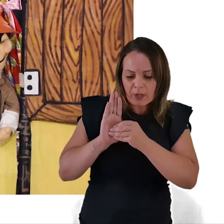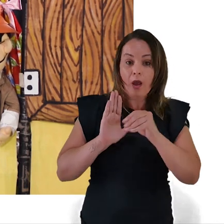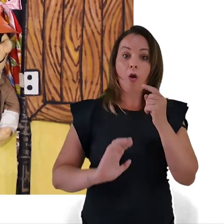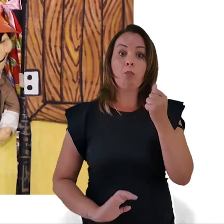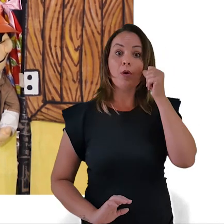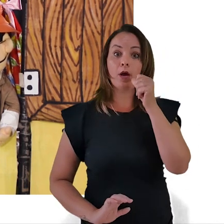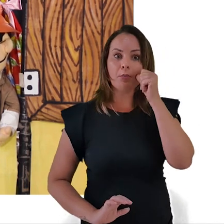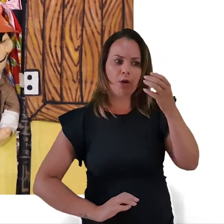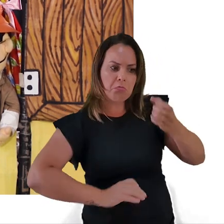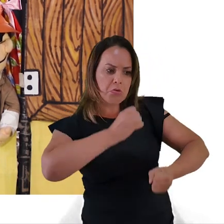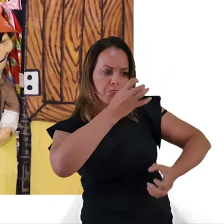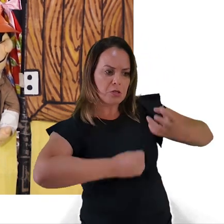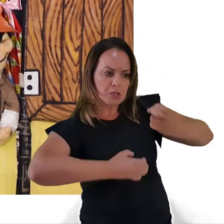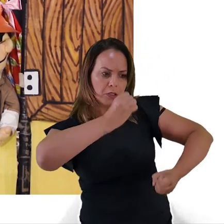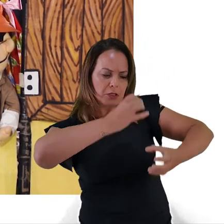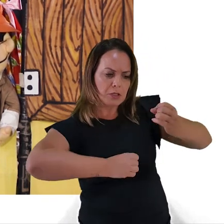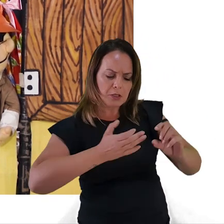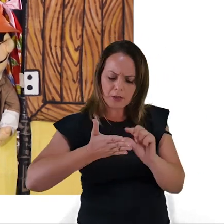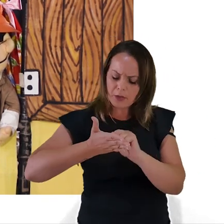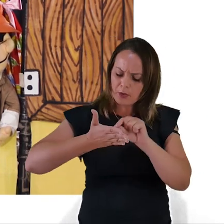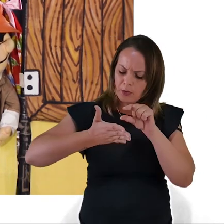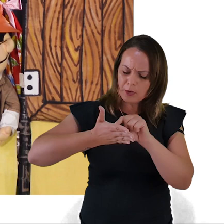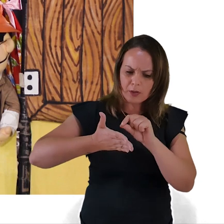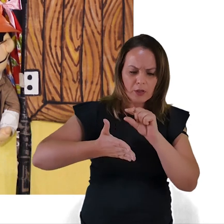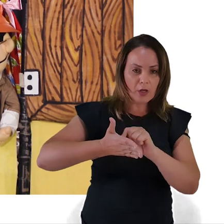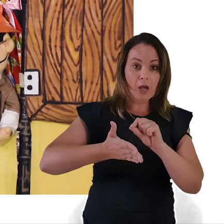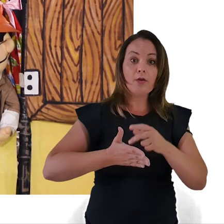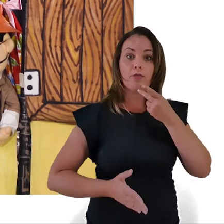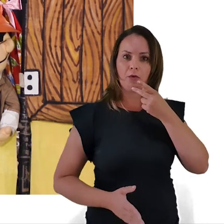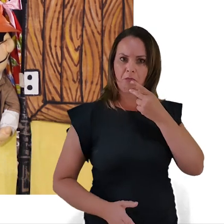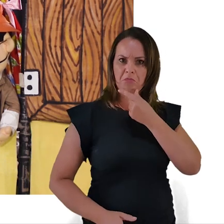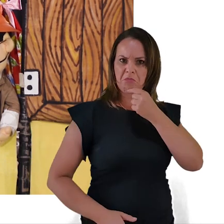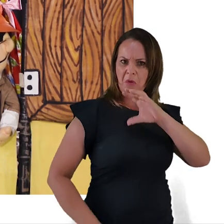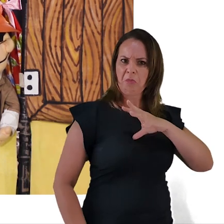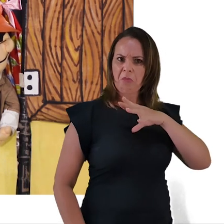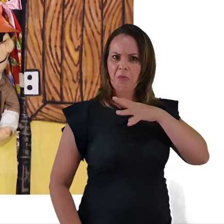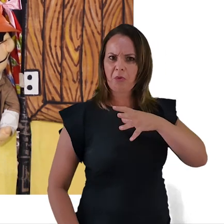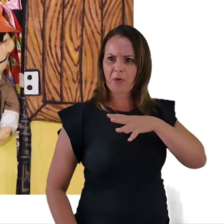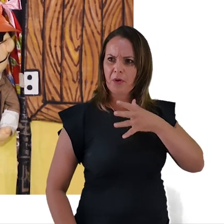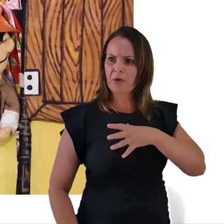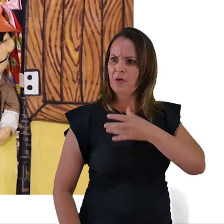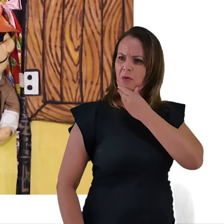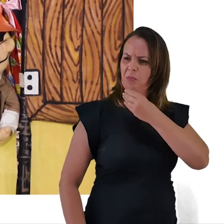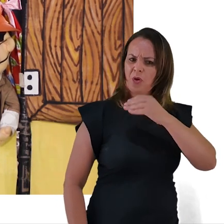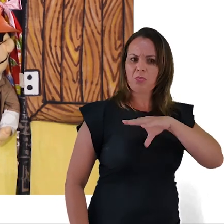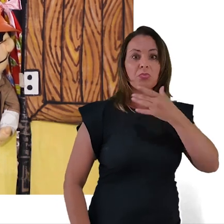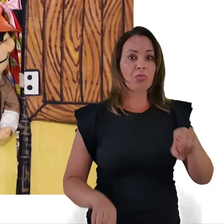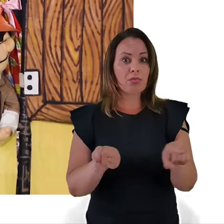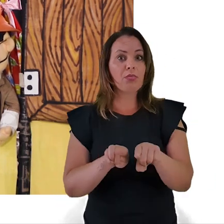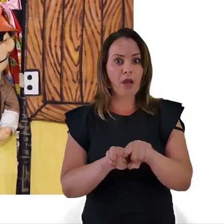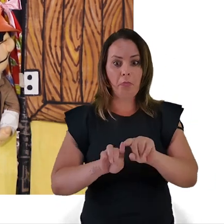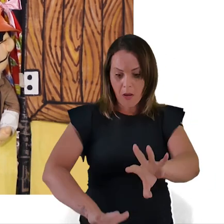e colocou num menino muito corajoso. E com isso, o menino também adquiriu